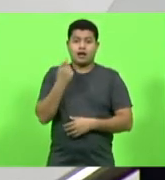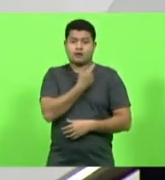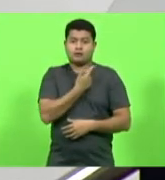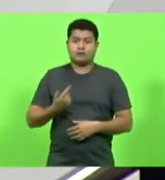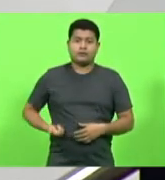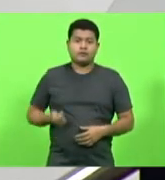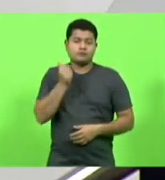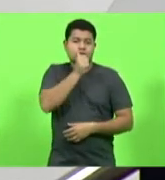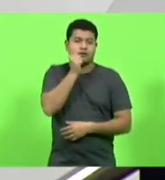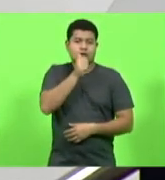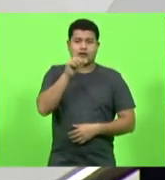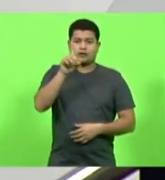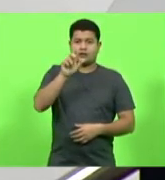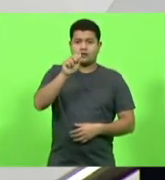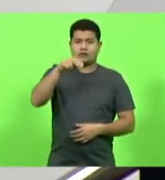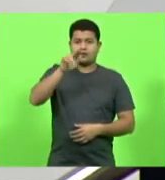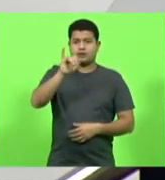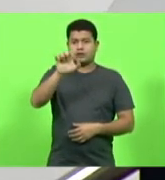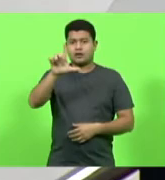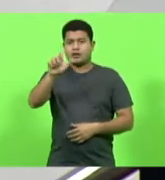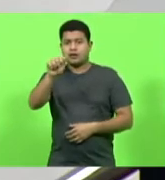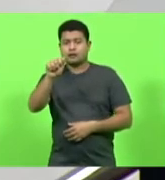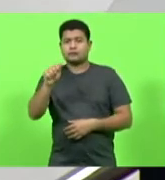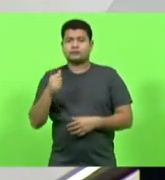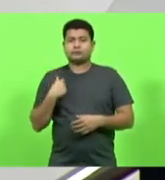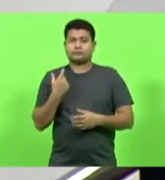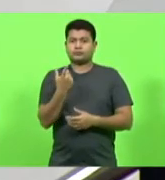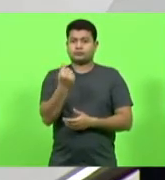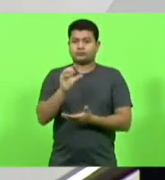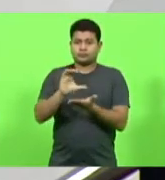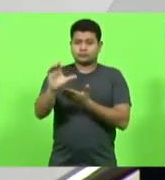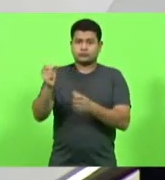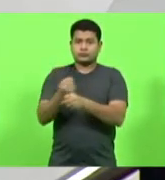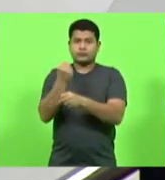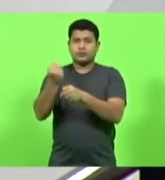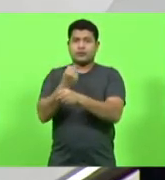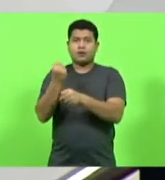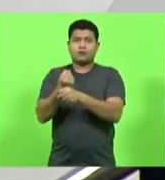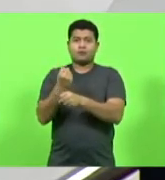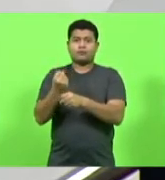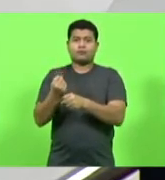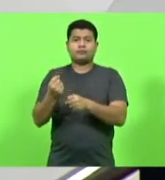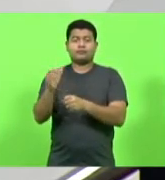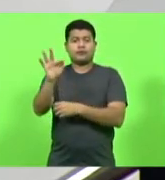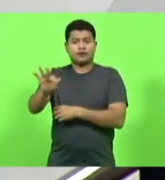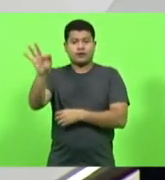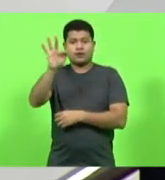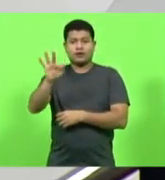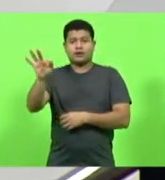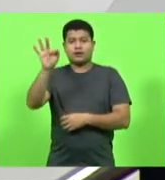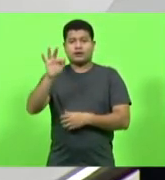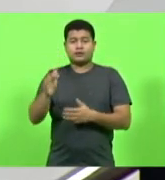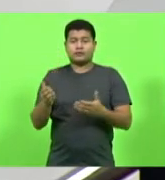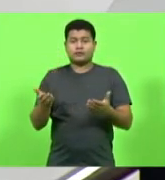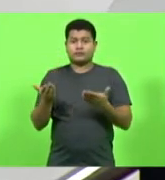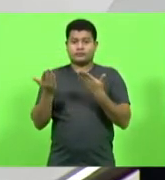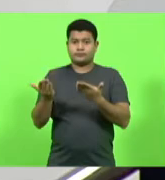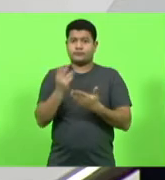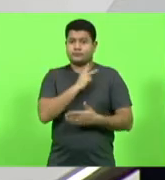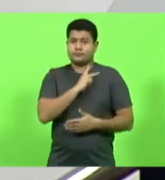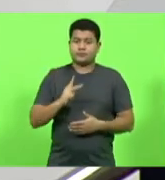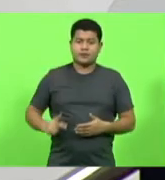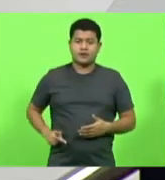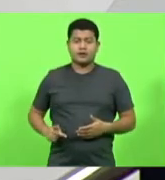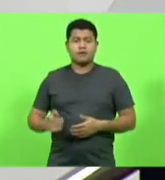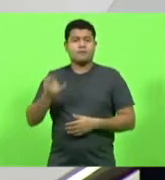Daniela com relação aos recursos para as obras federais em Santa Catarina. E o presidente Mauro de Nadal